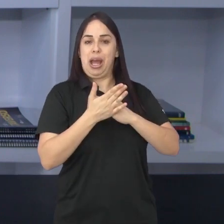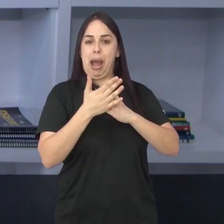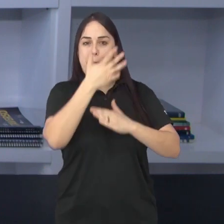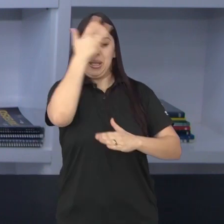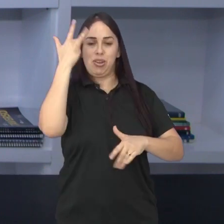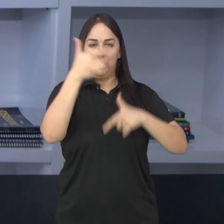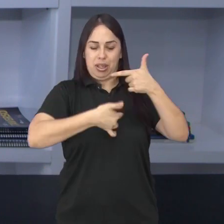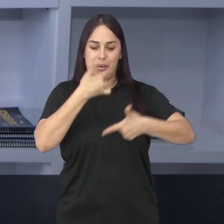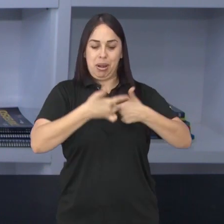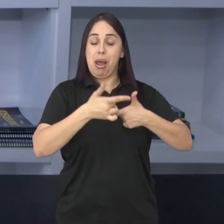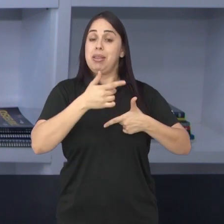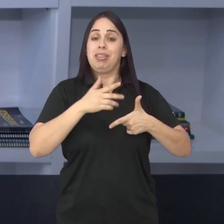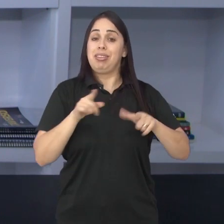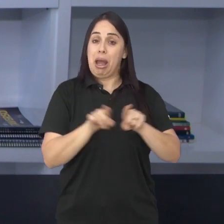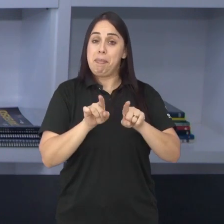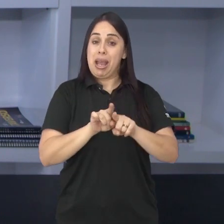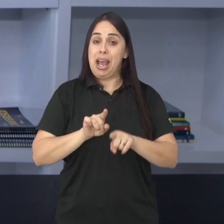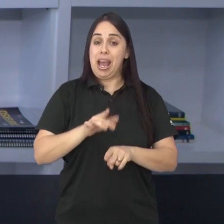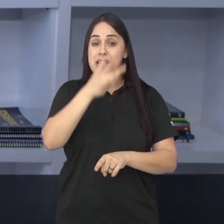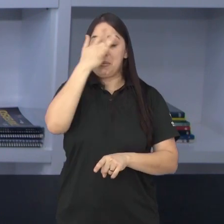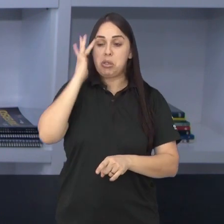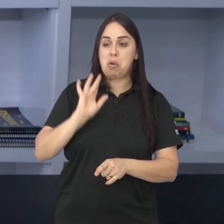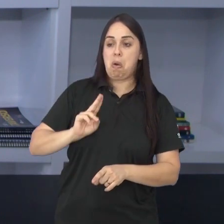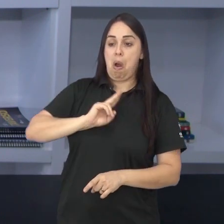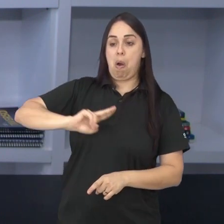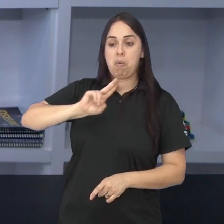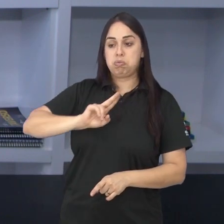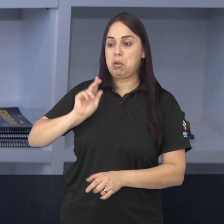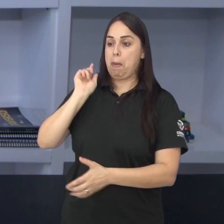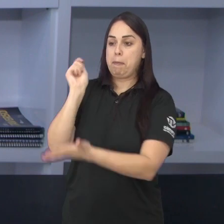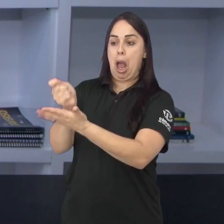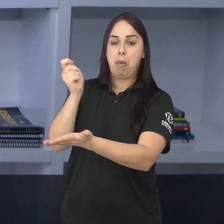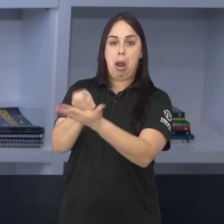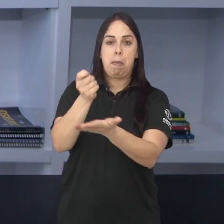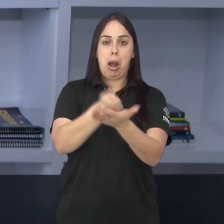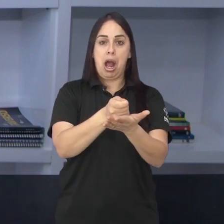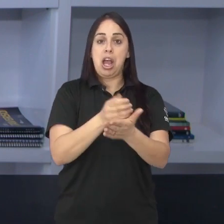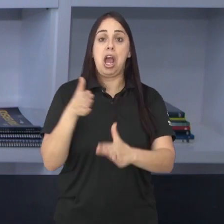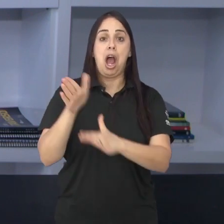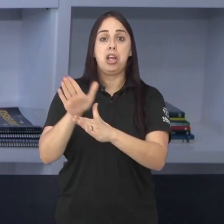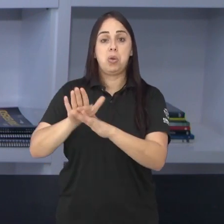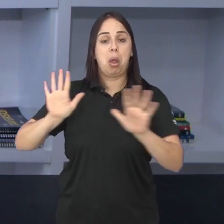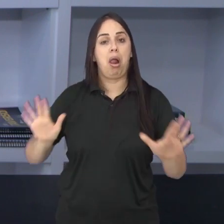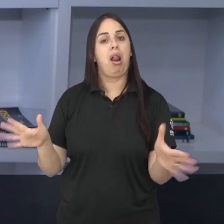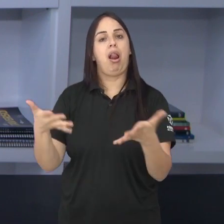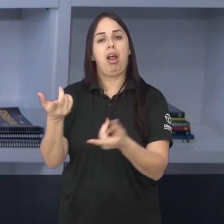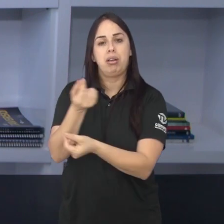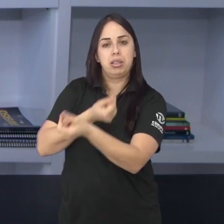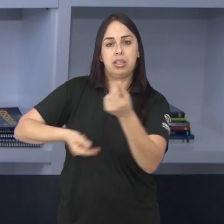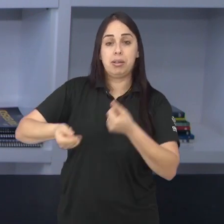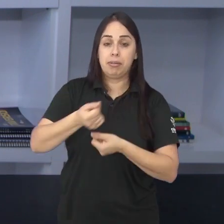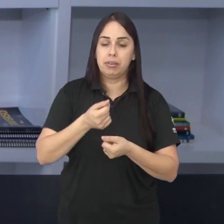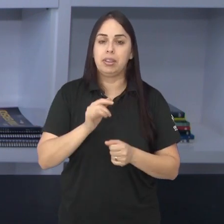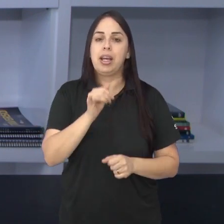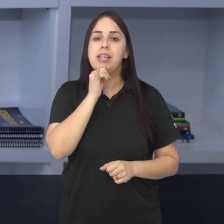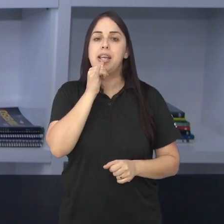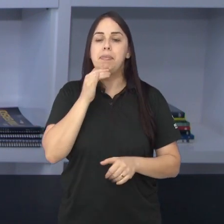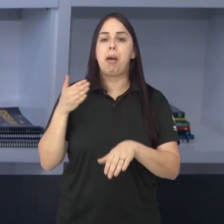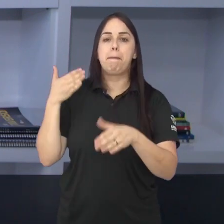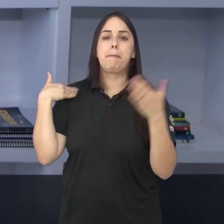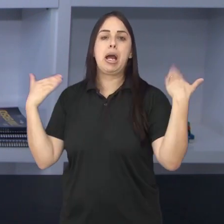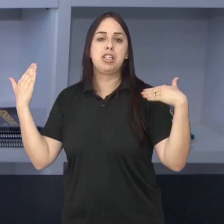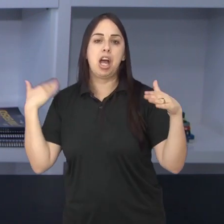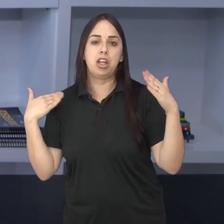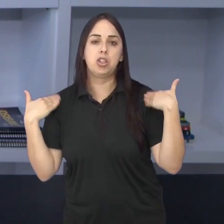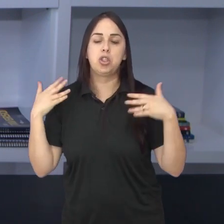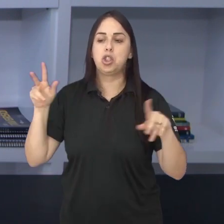trabalhador que vai usar esse dinheiro para colocar esse dinheiro dentro da economia. Por exemplo, a pessoa pode usar esse dinheiro para ir para o shopping